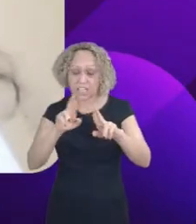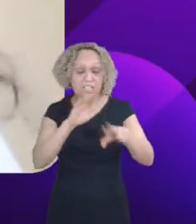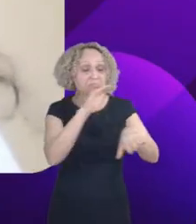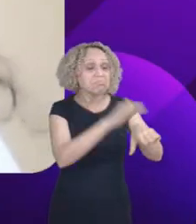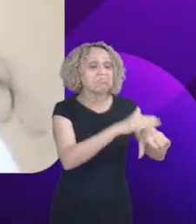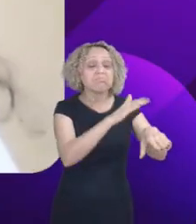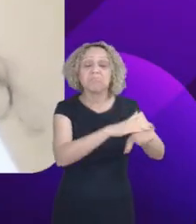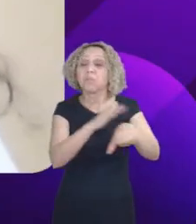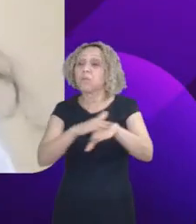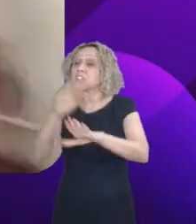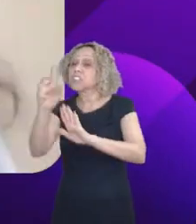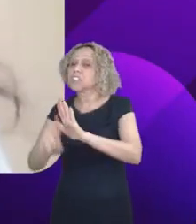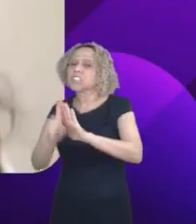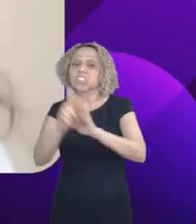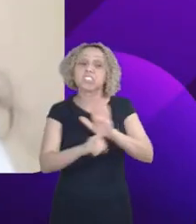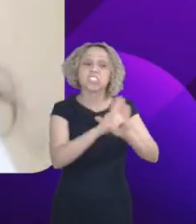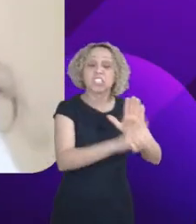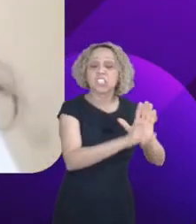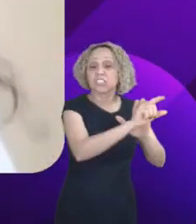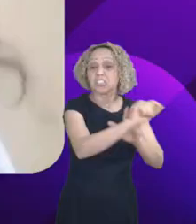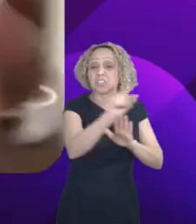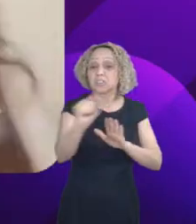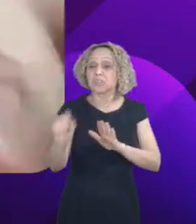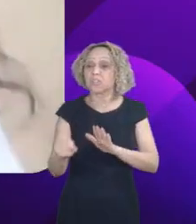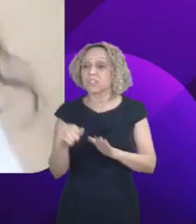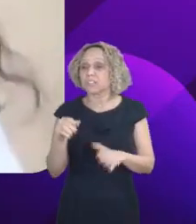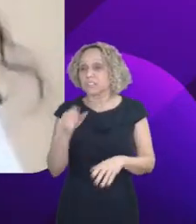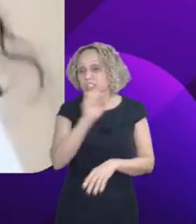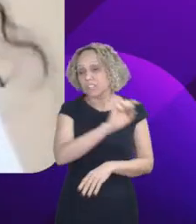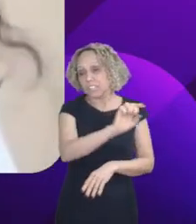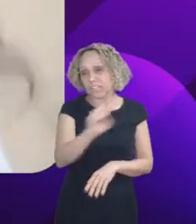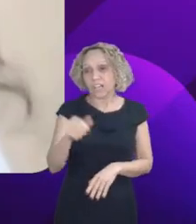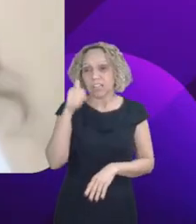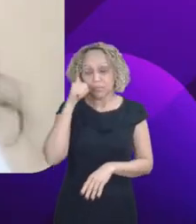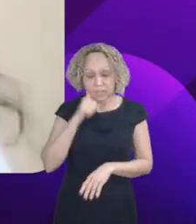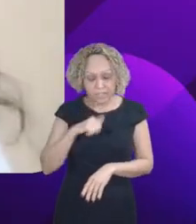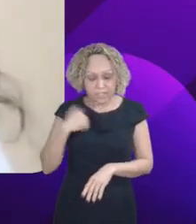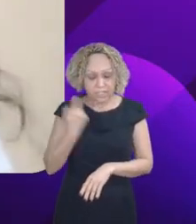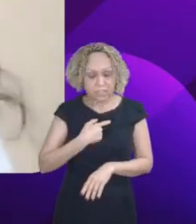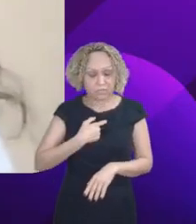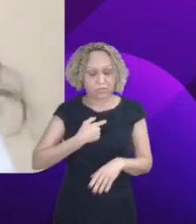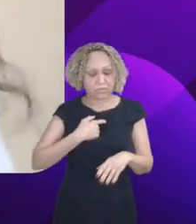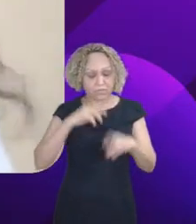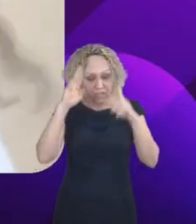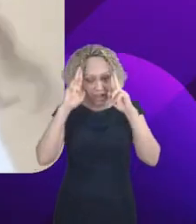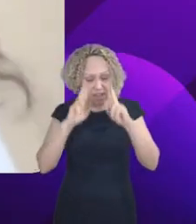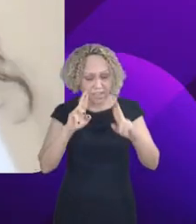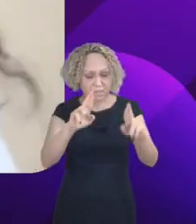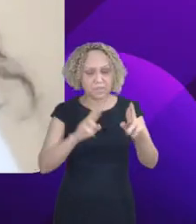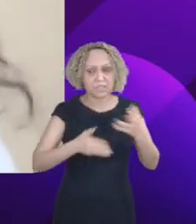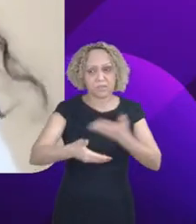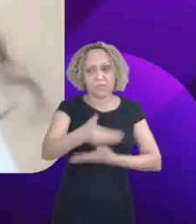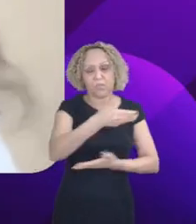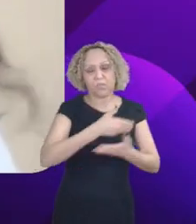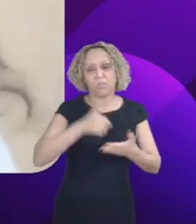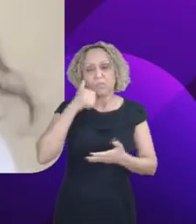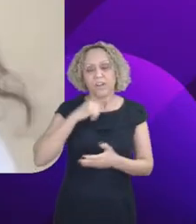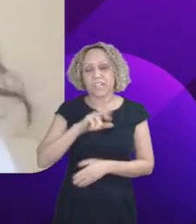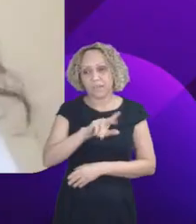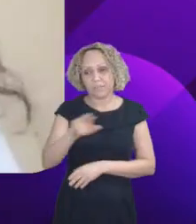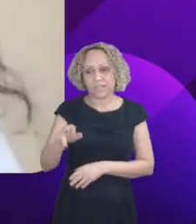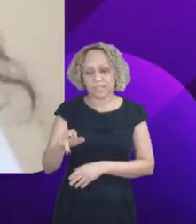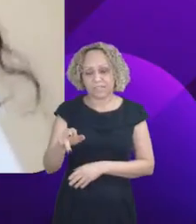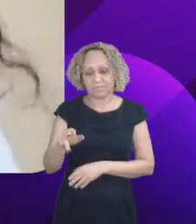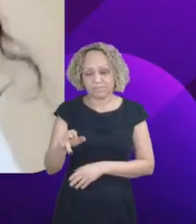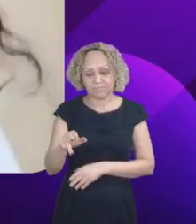que faz com que nós nos enxerguemos e nos respeitemos como irmãs. A sororidade é fundamental e é